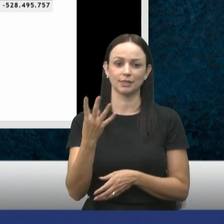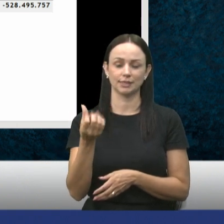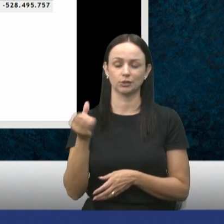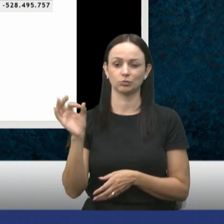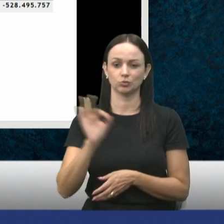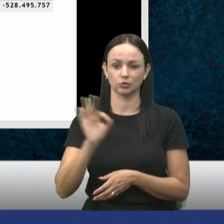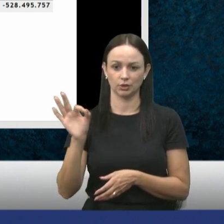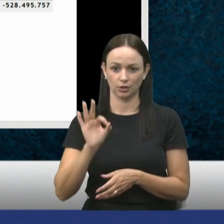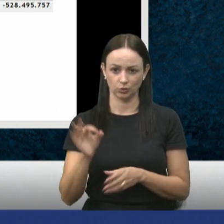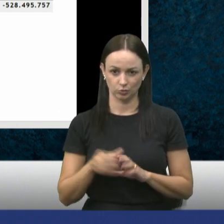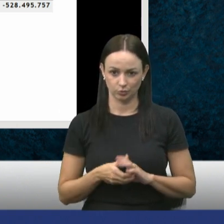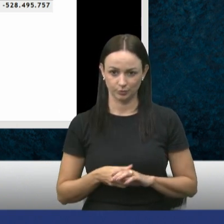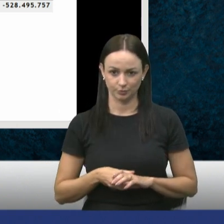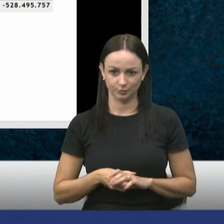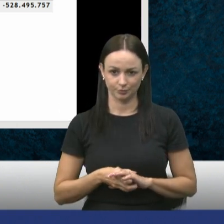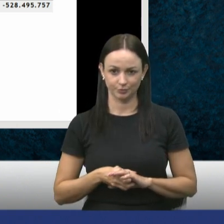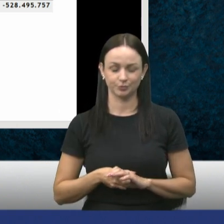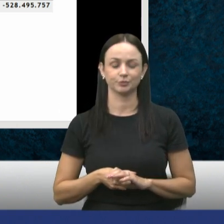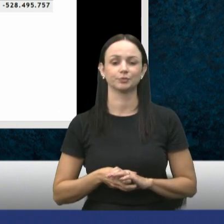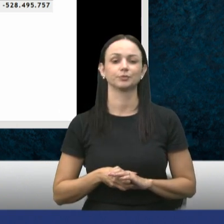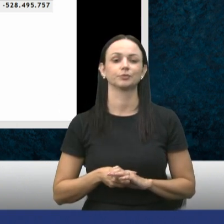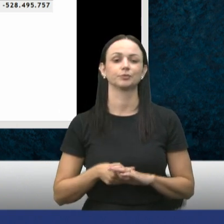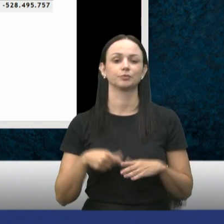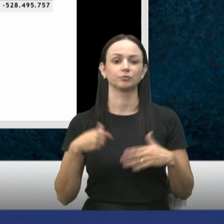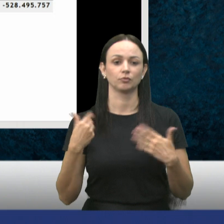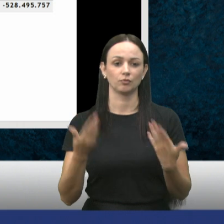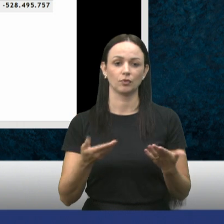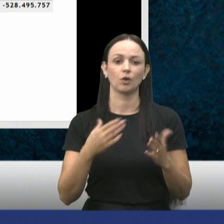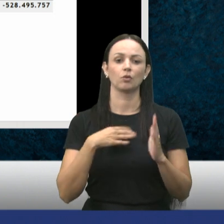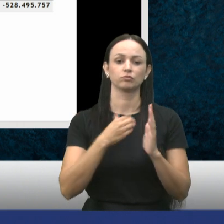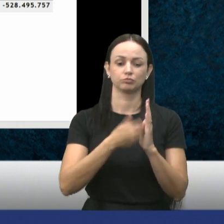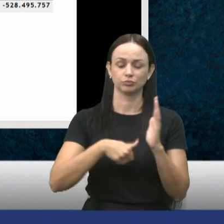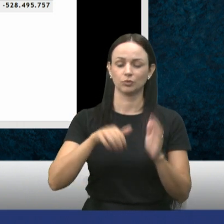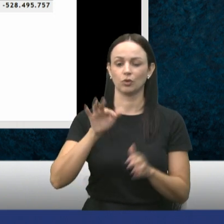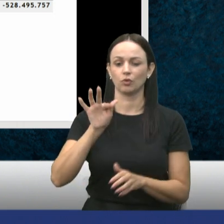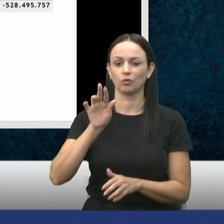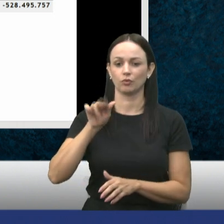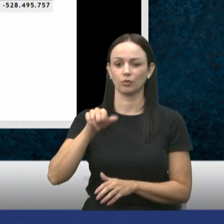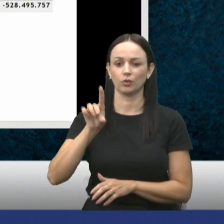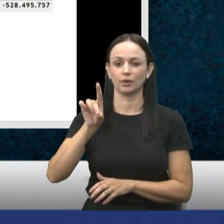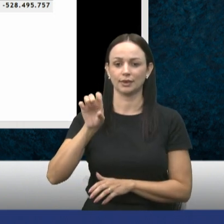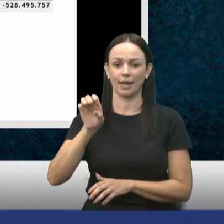31,46%. E quando deduz o Fundeb,